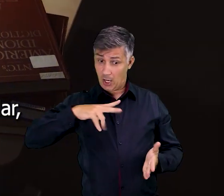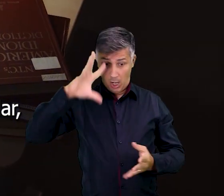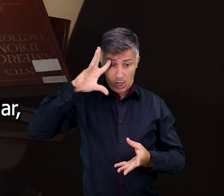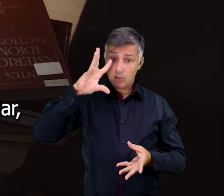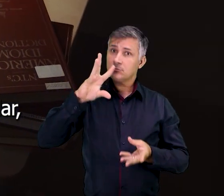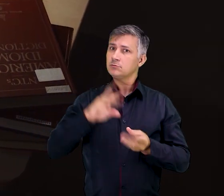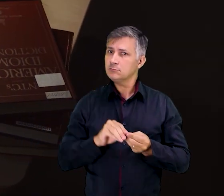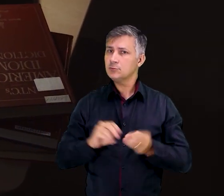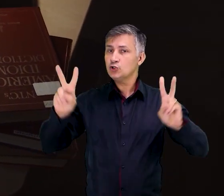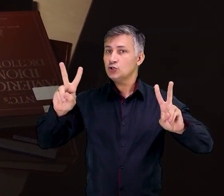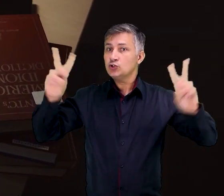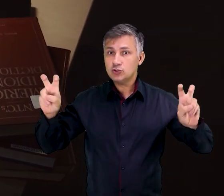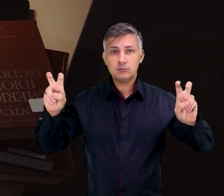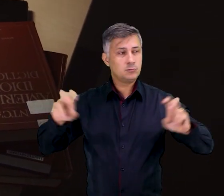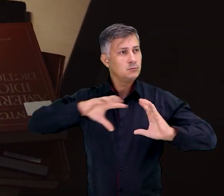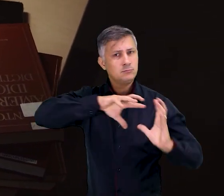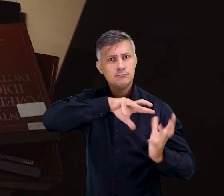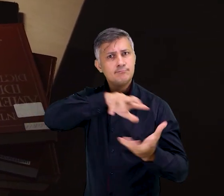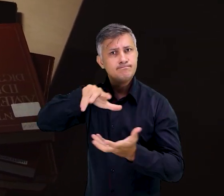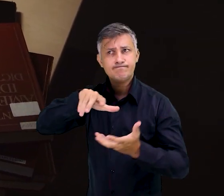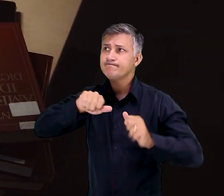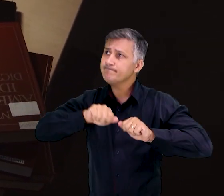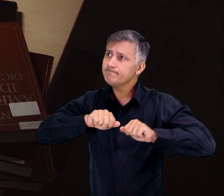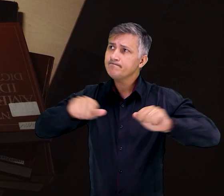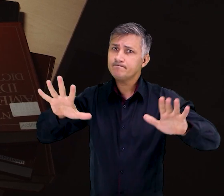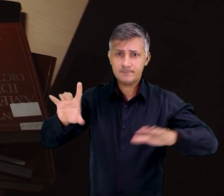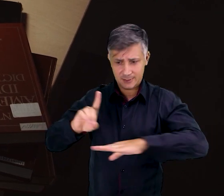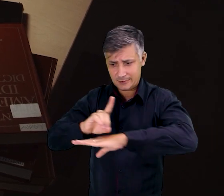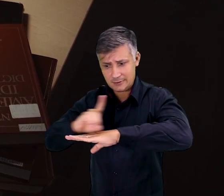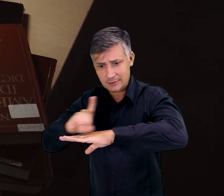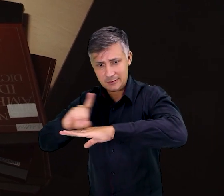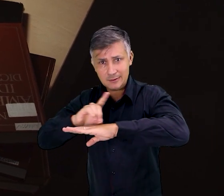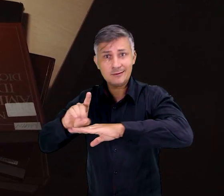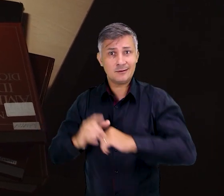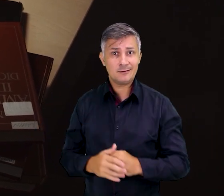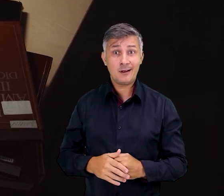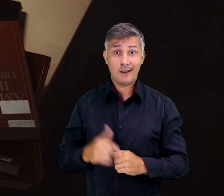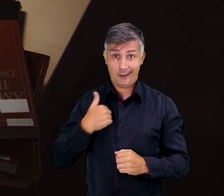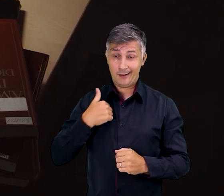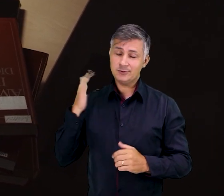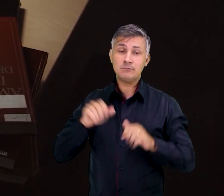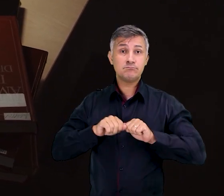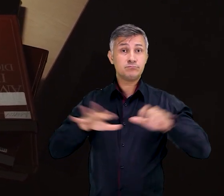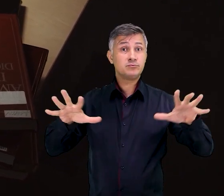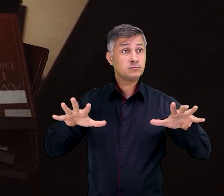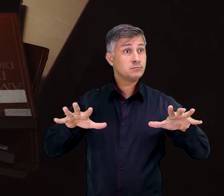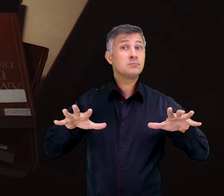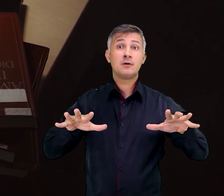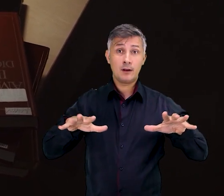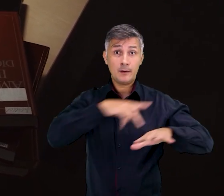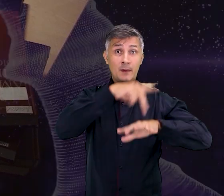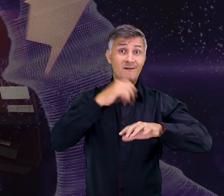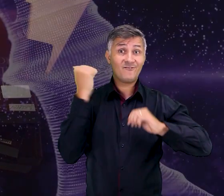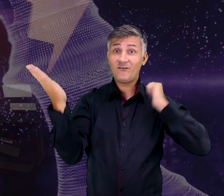particular, minhas conclusões acerca da digitalização do mundo. Mais recentemente, com a expansão da minha carreira internacional, eu